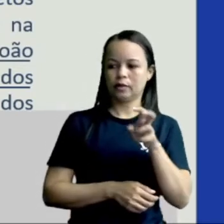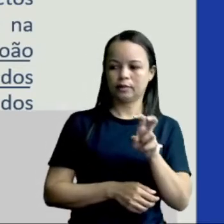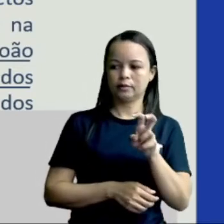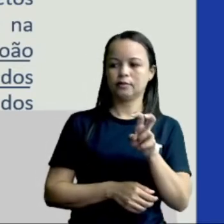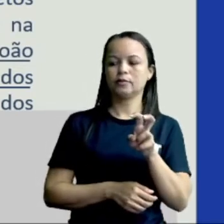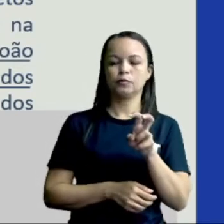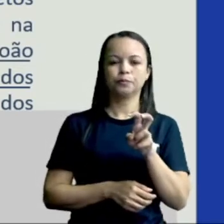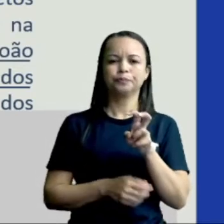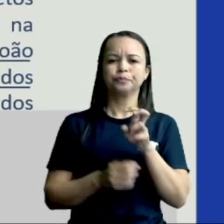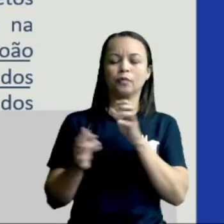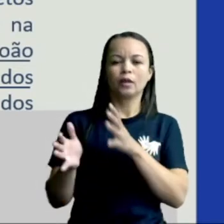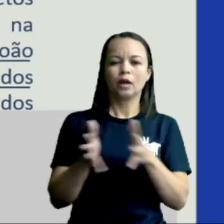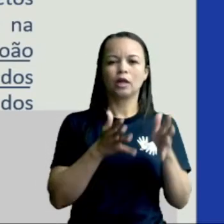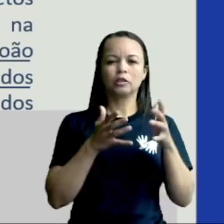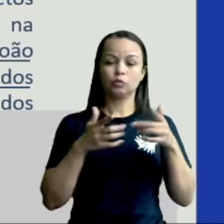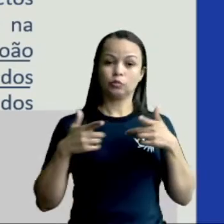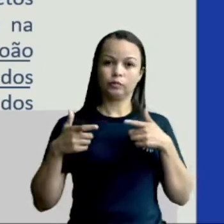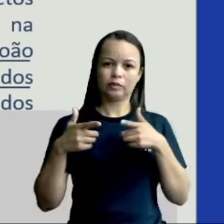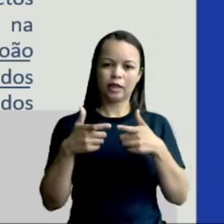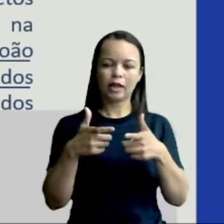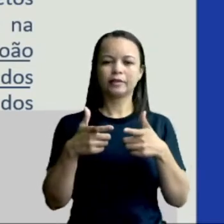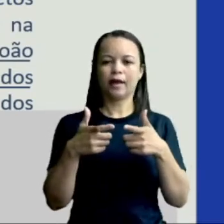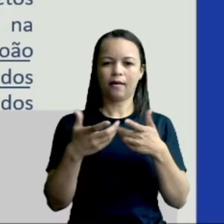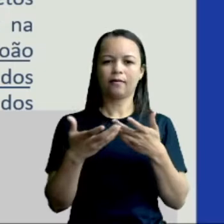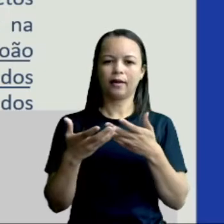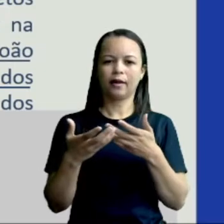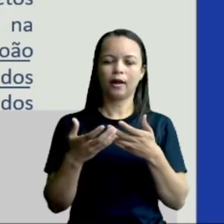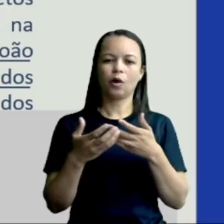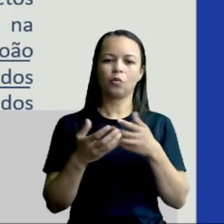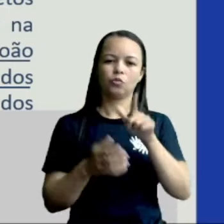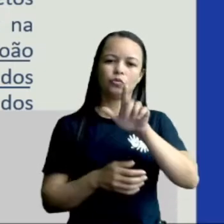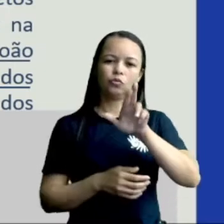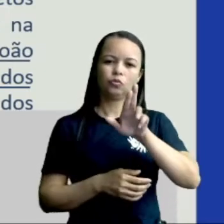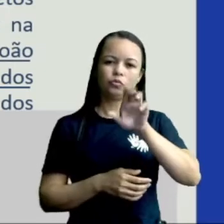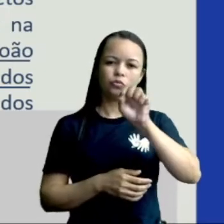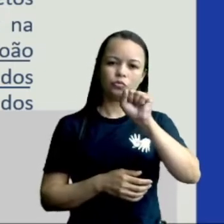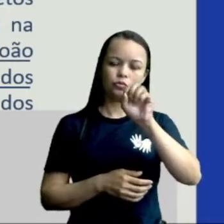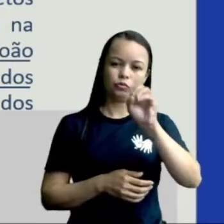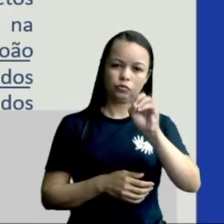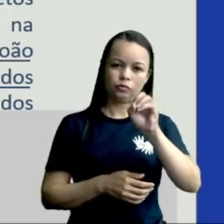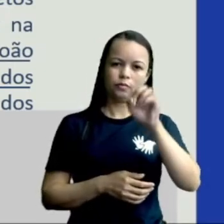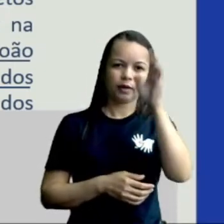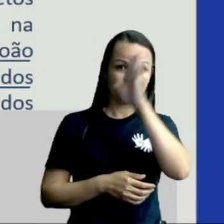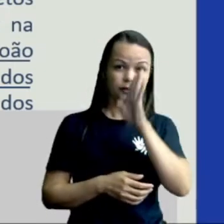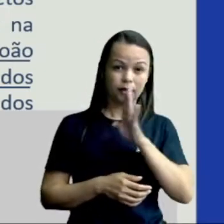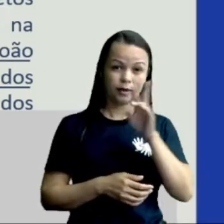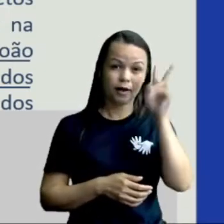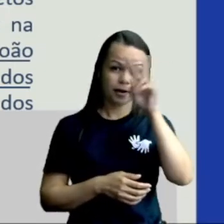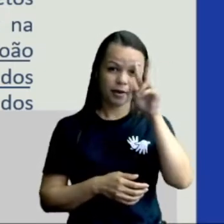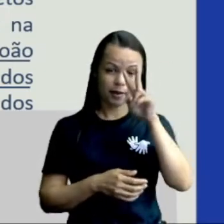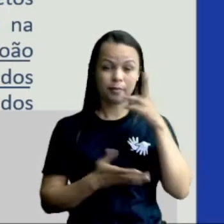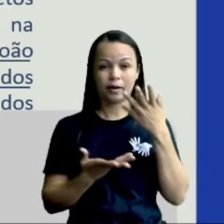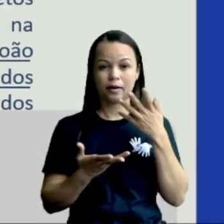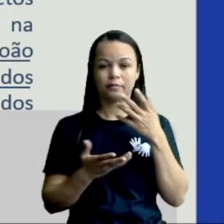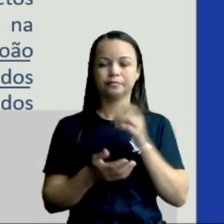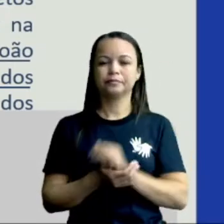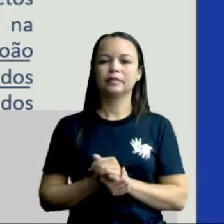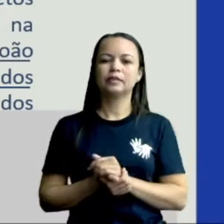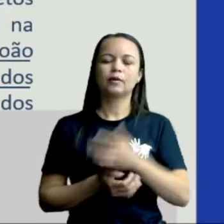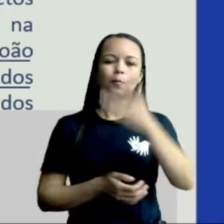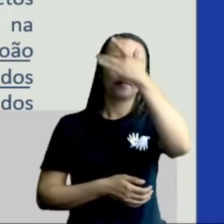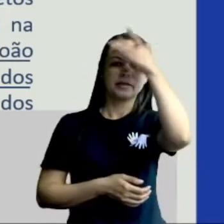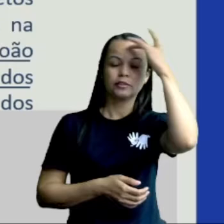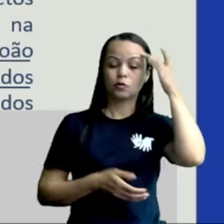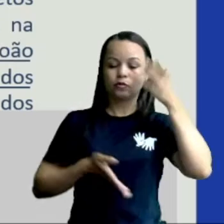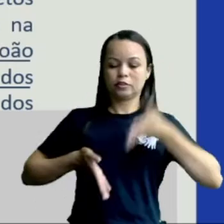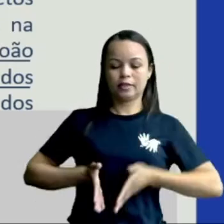insurretos, lusos brasileiros, lembra dessa expressão luso-brasileiros? São pessoas